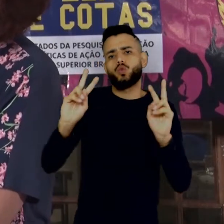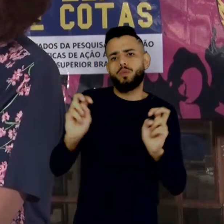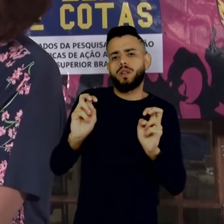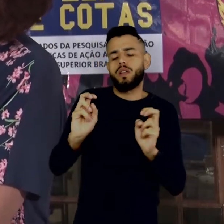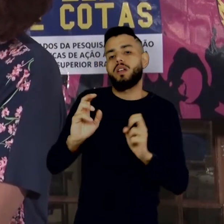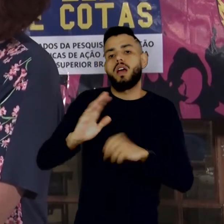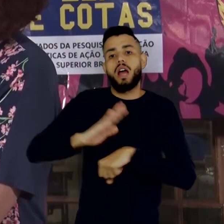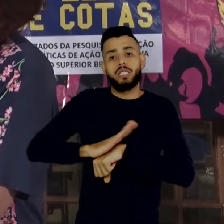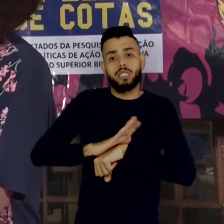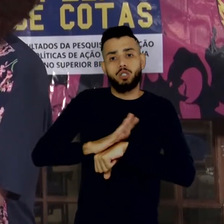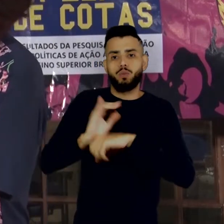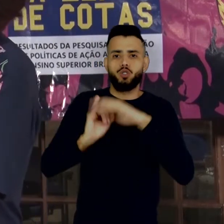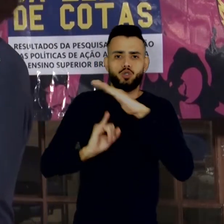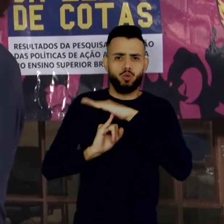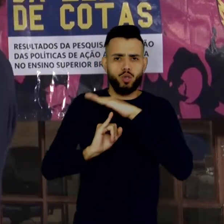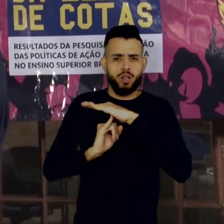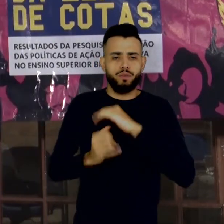institucional.